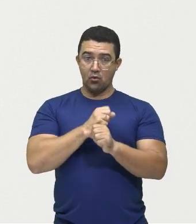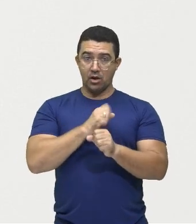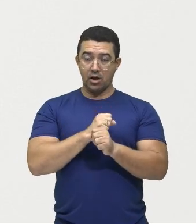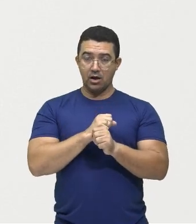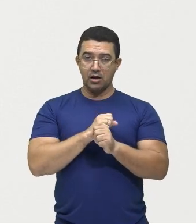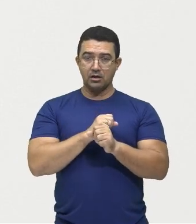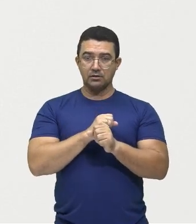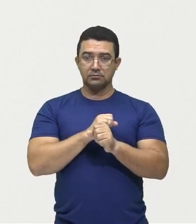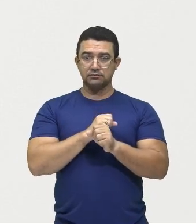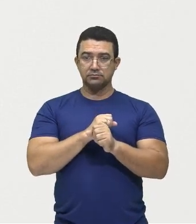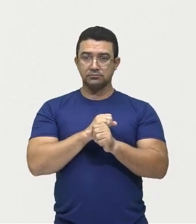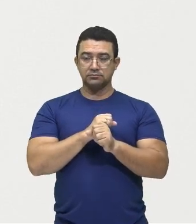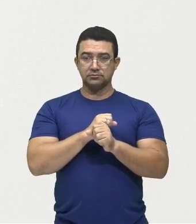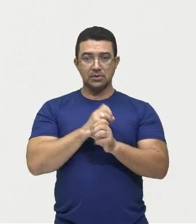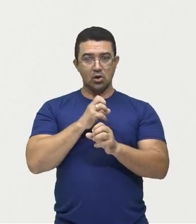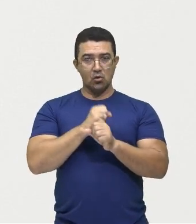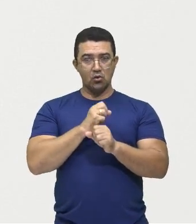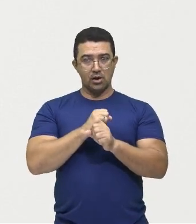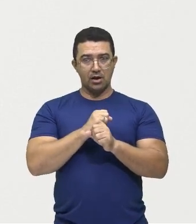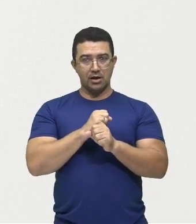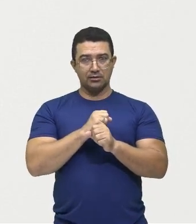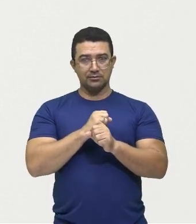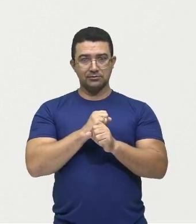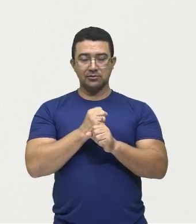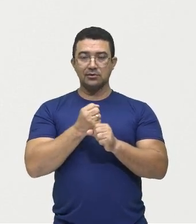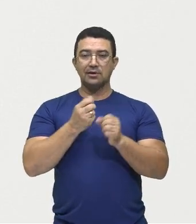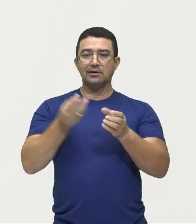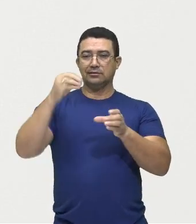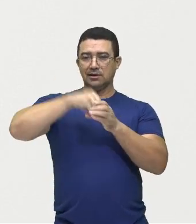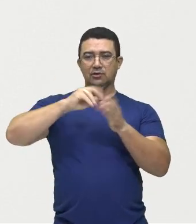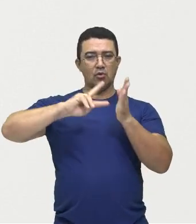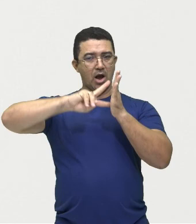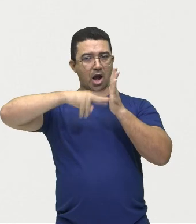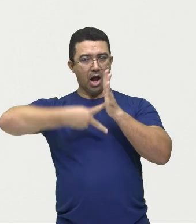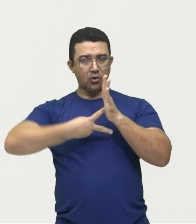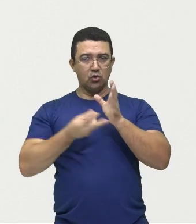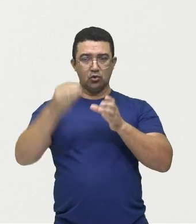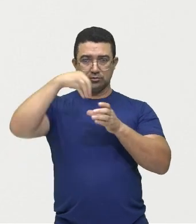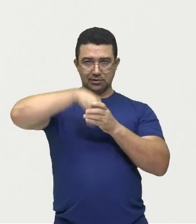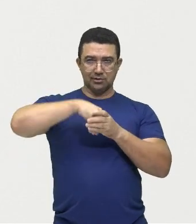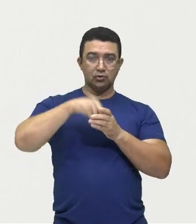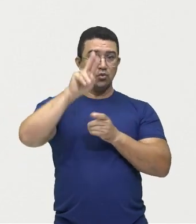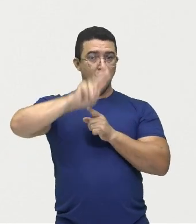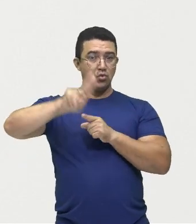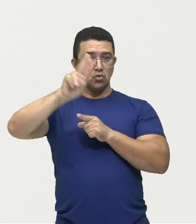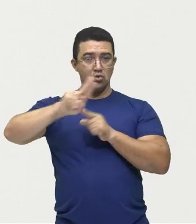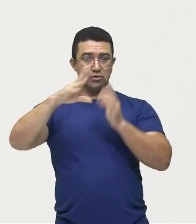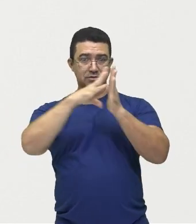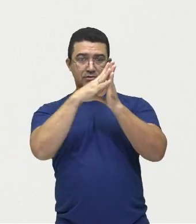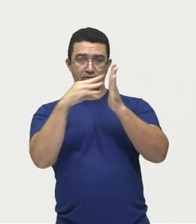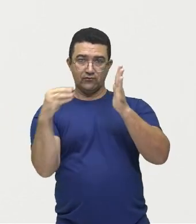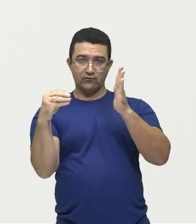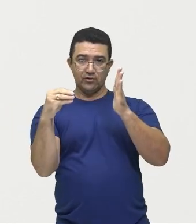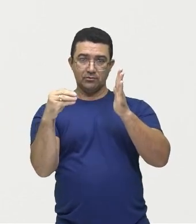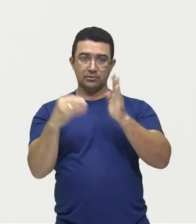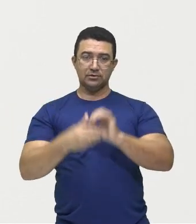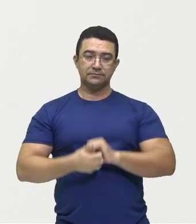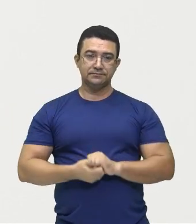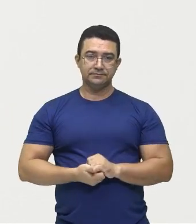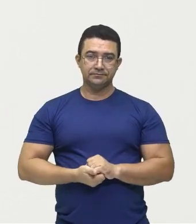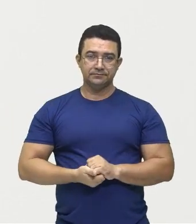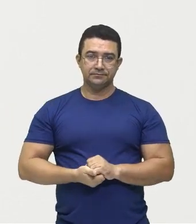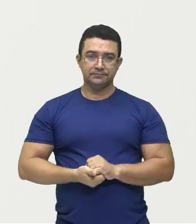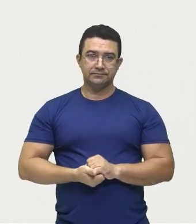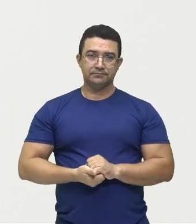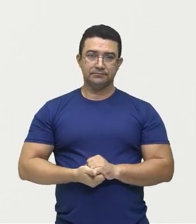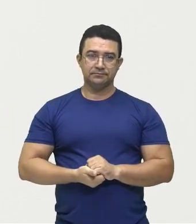da soma dos ângulos internos de um polígono convexo, utilizamos a seguinte fórmula, tá?